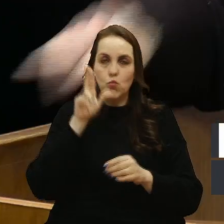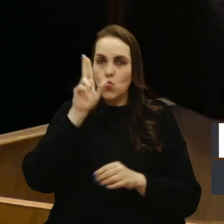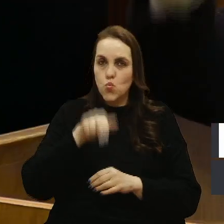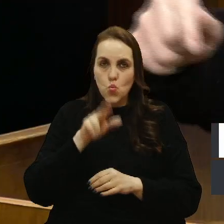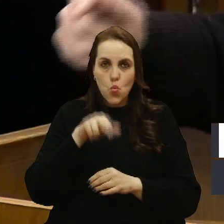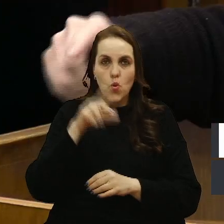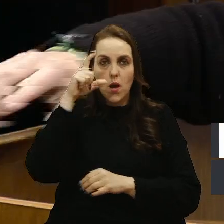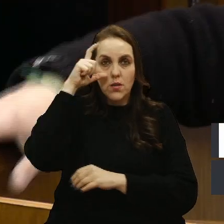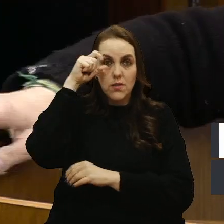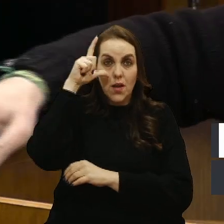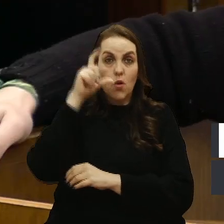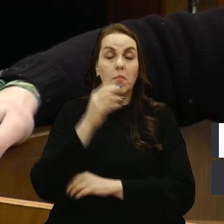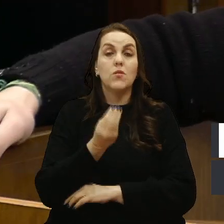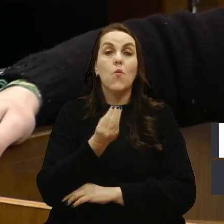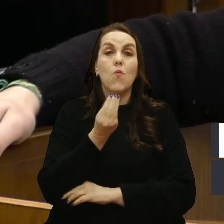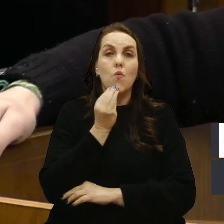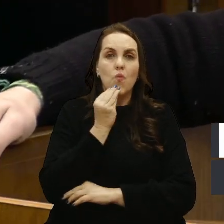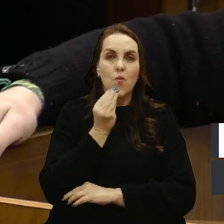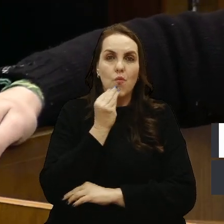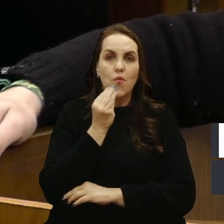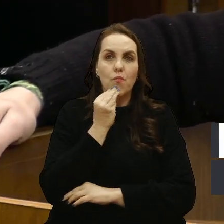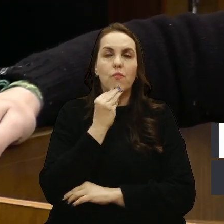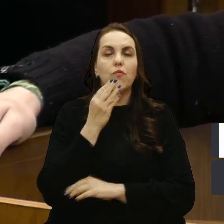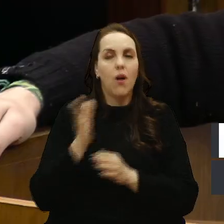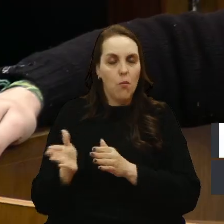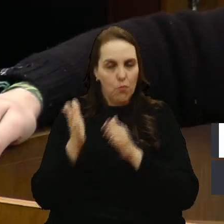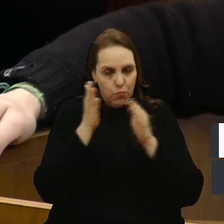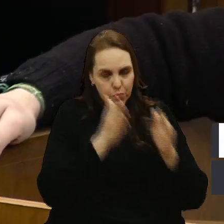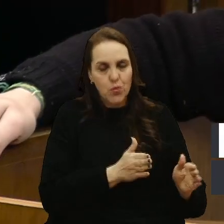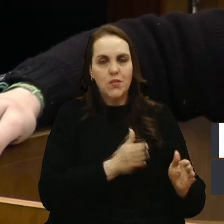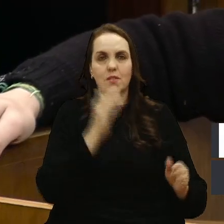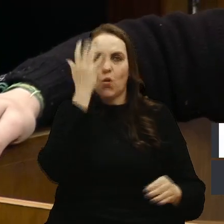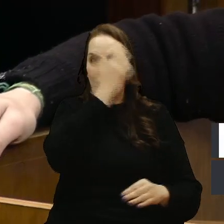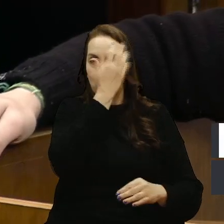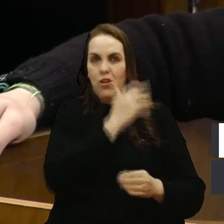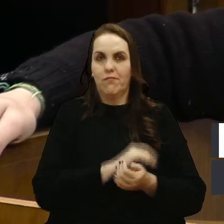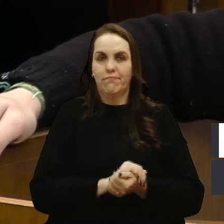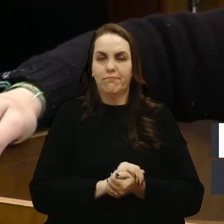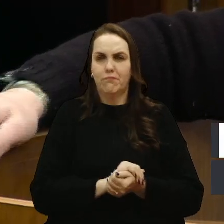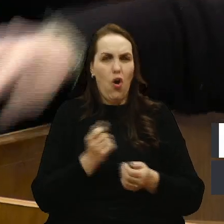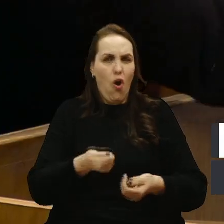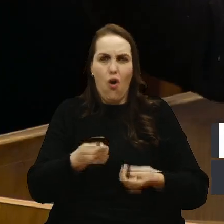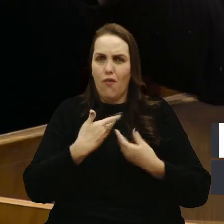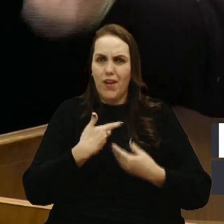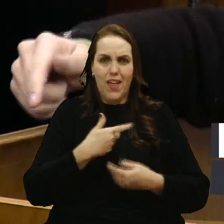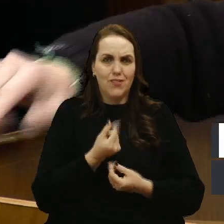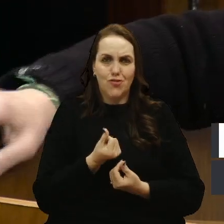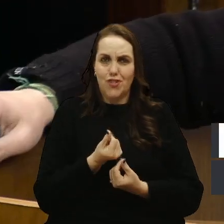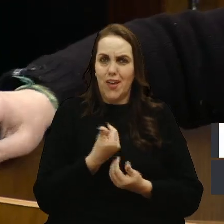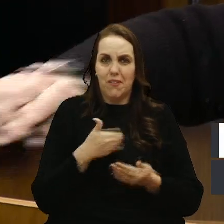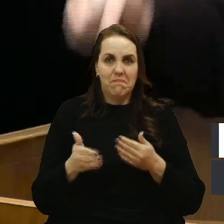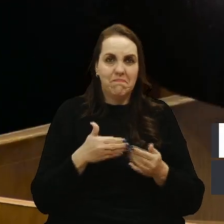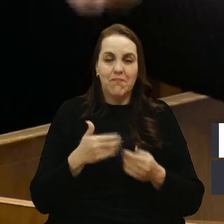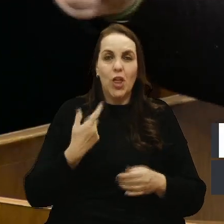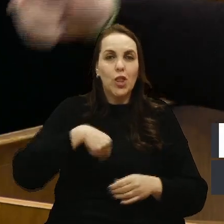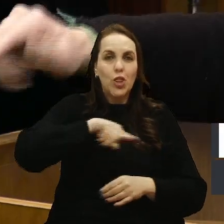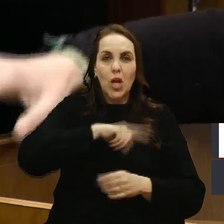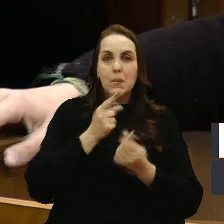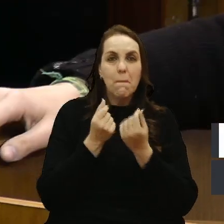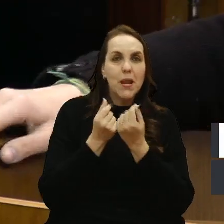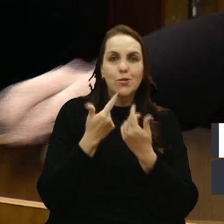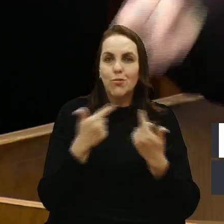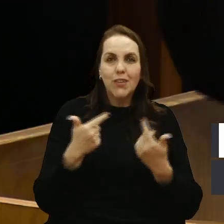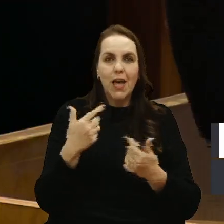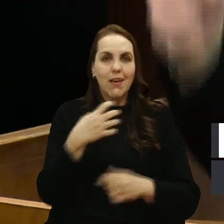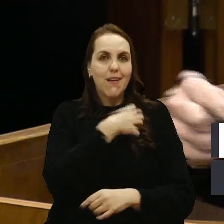Schalco, mas obviamente sabem que nós seremos oposição ao Adiló. Podem oferecer o dinheiro que for. Nós não temos preço, nós não queremos